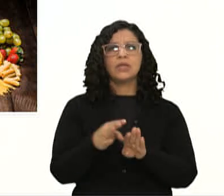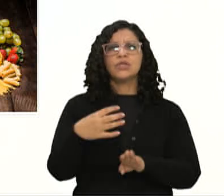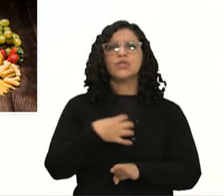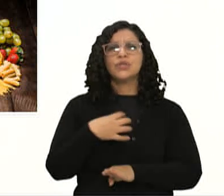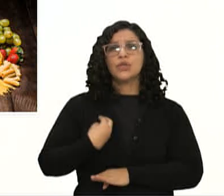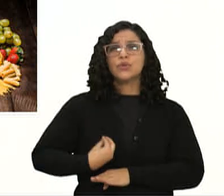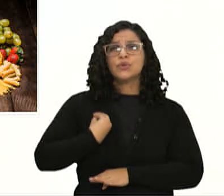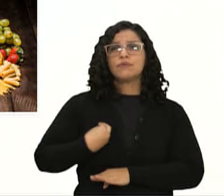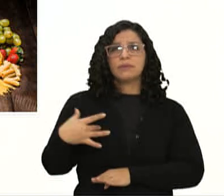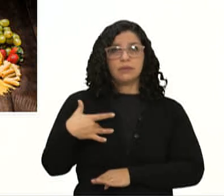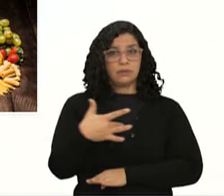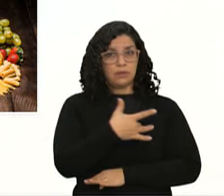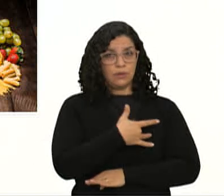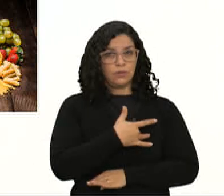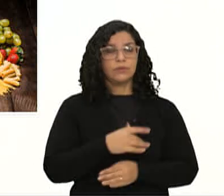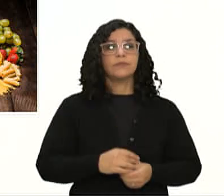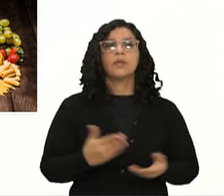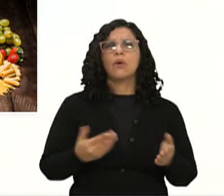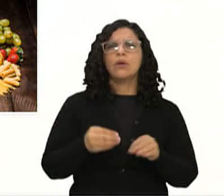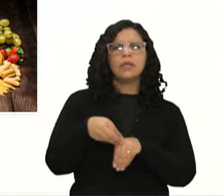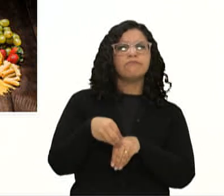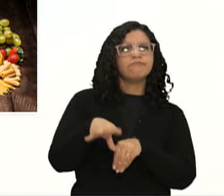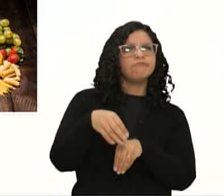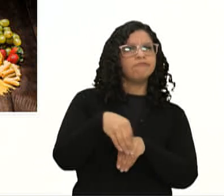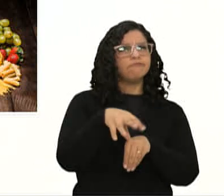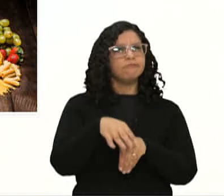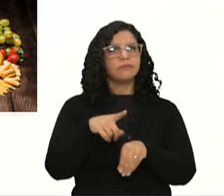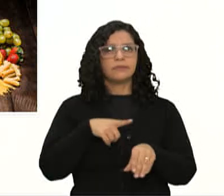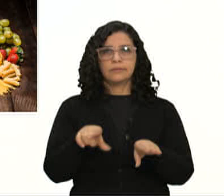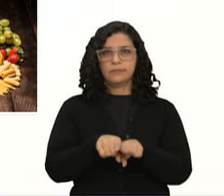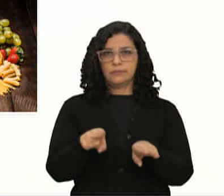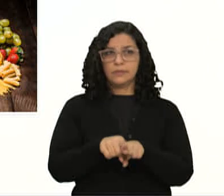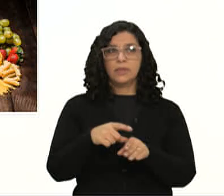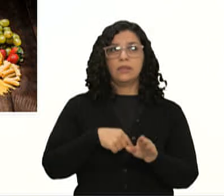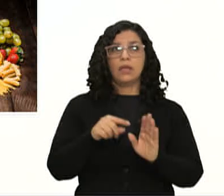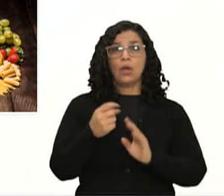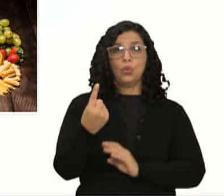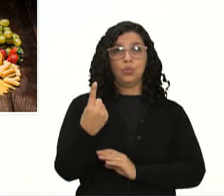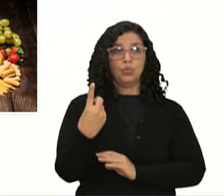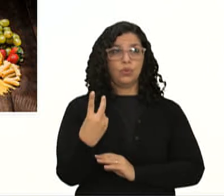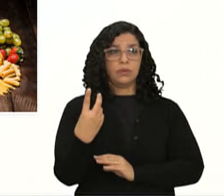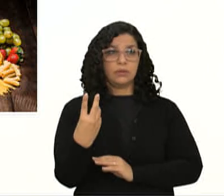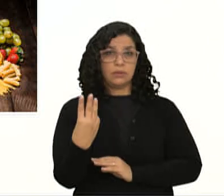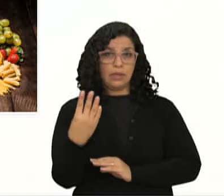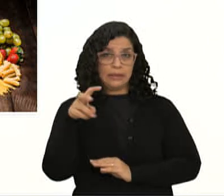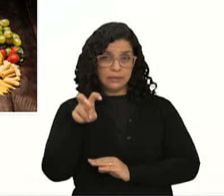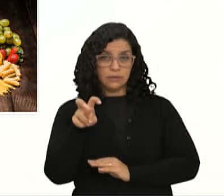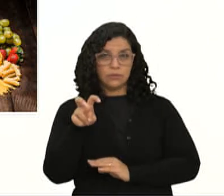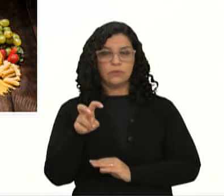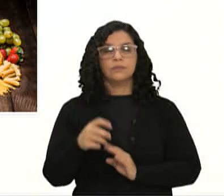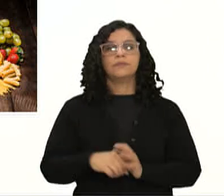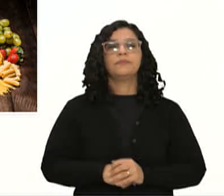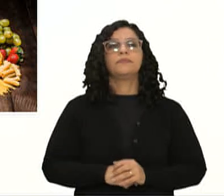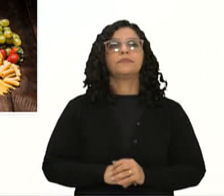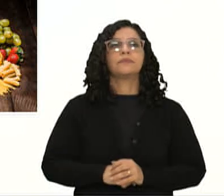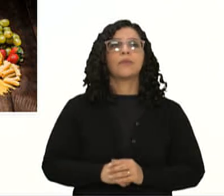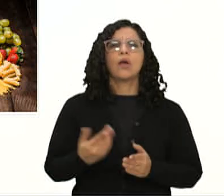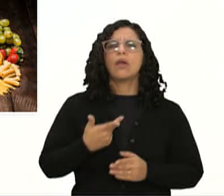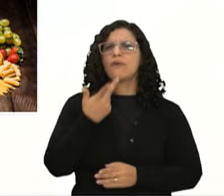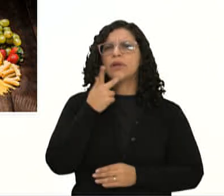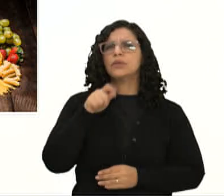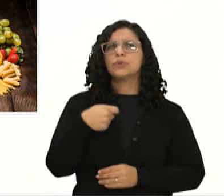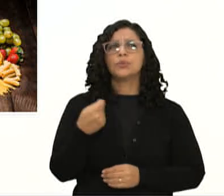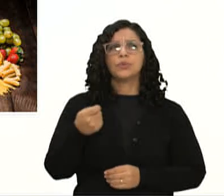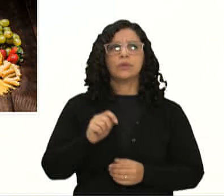vida saudável. Então, ele dá algumas dicas. Essas dicas estão numeradas ali, do 1 ao 5. Então, ele diz